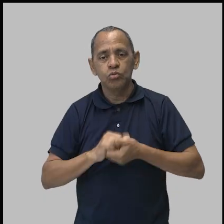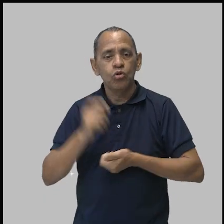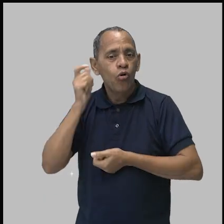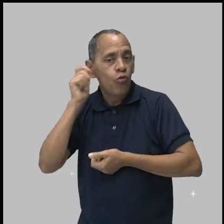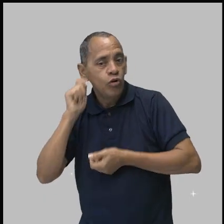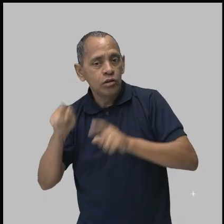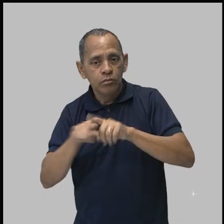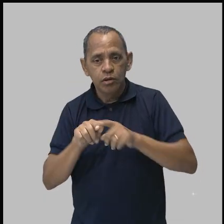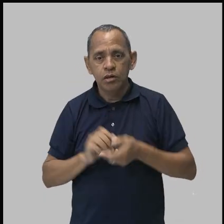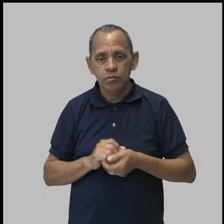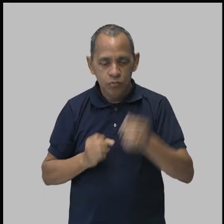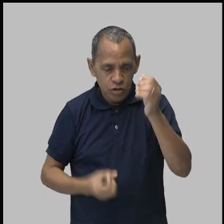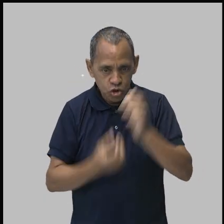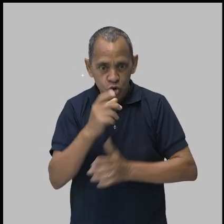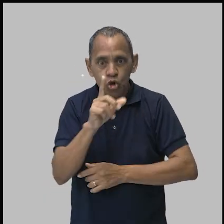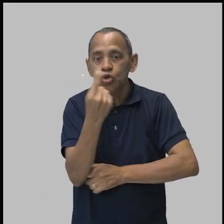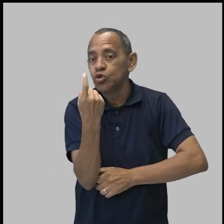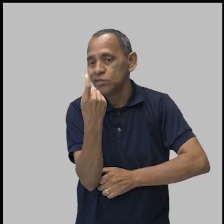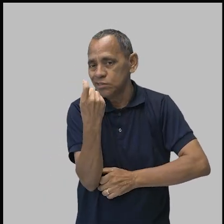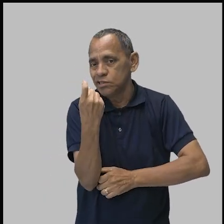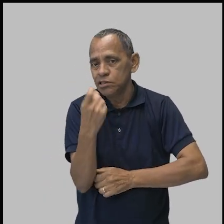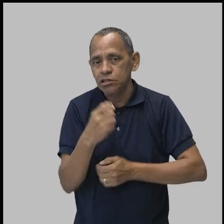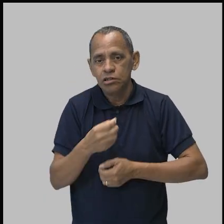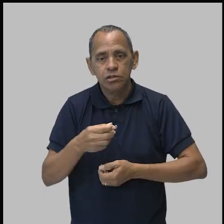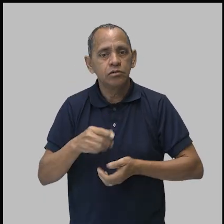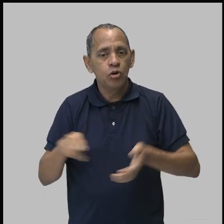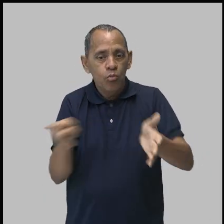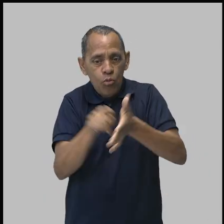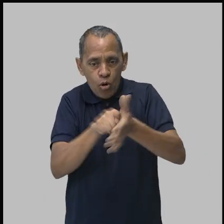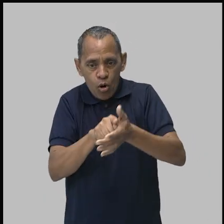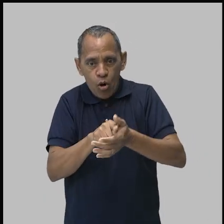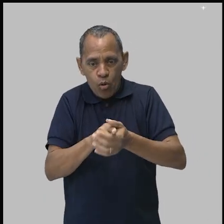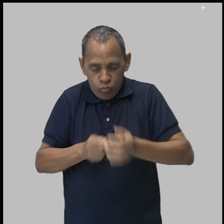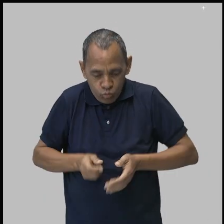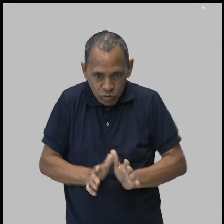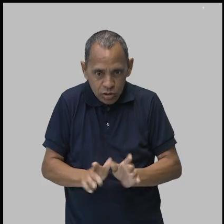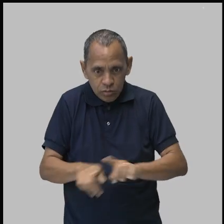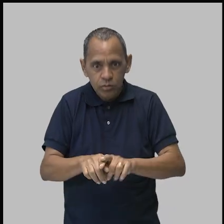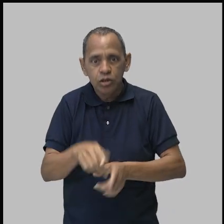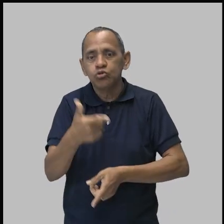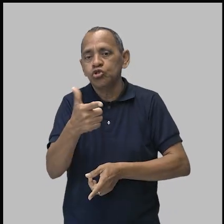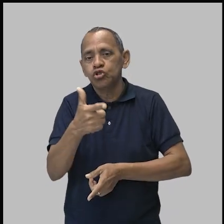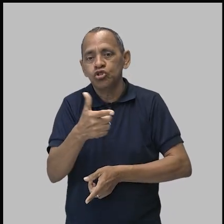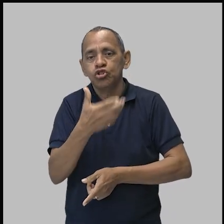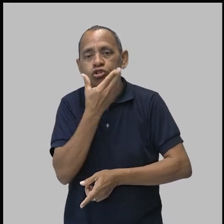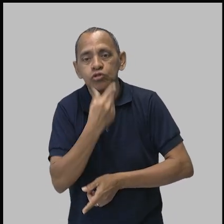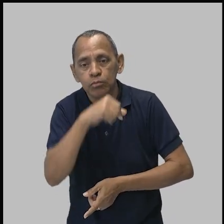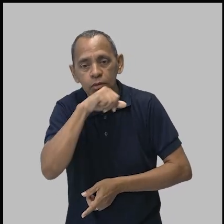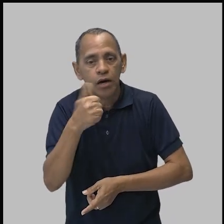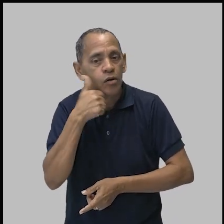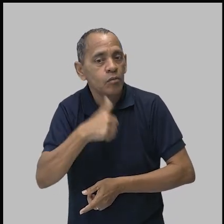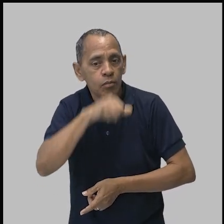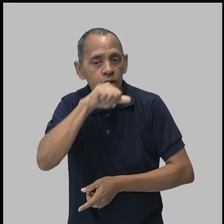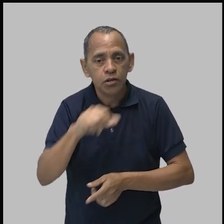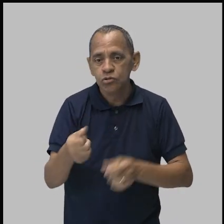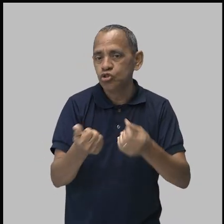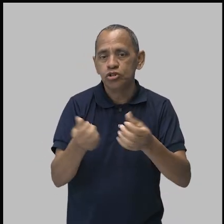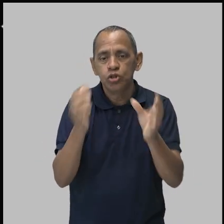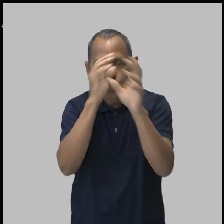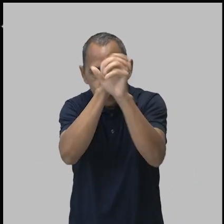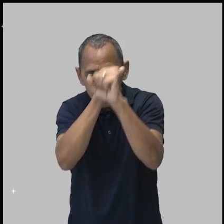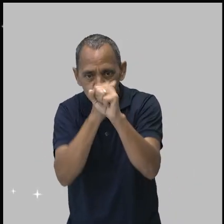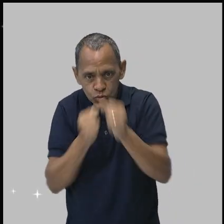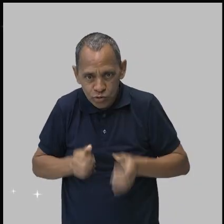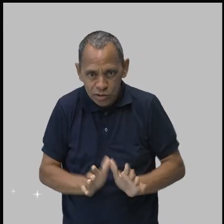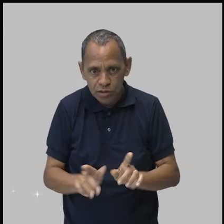surgiu sozinho e nasceu de si mesmo. Sem pai, sem mãe, ele nasceu ali no escuro. Ele